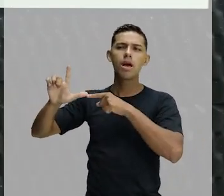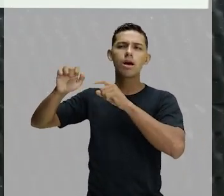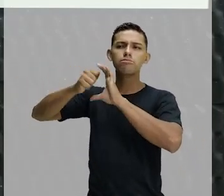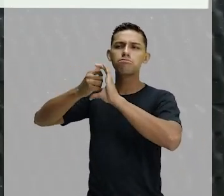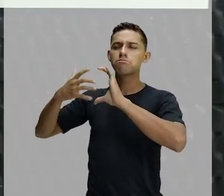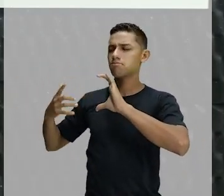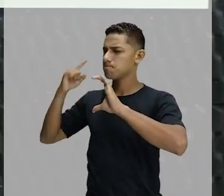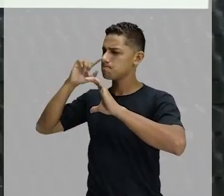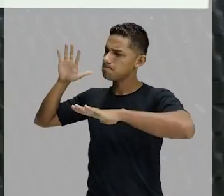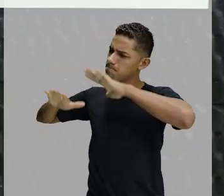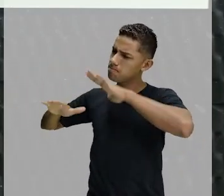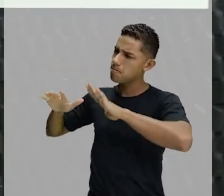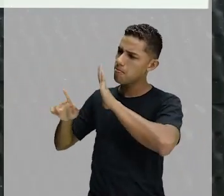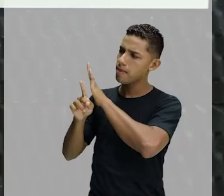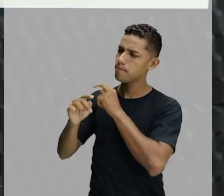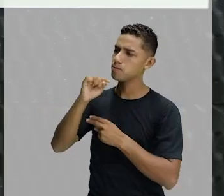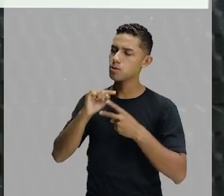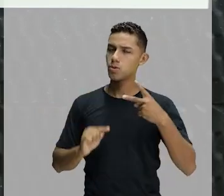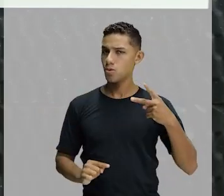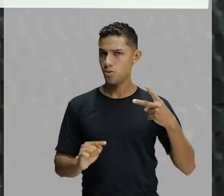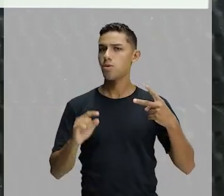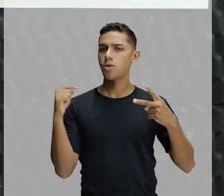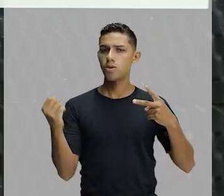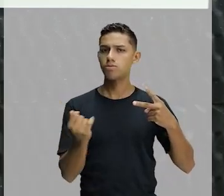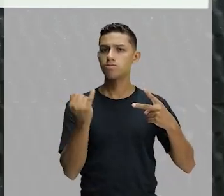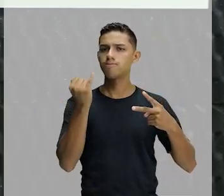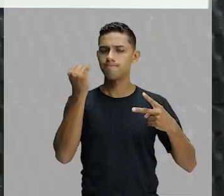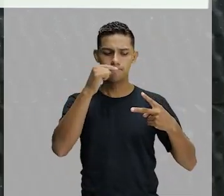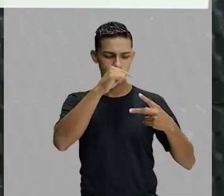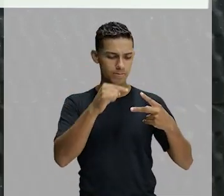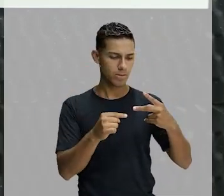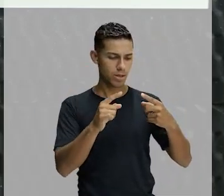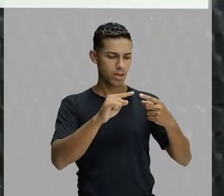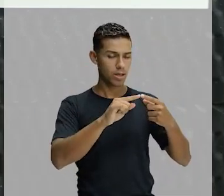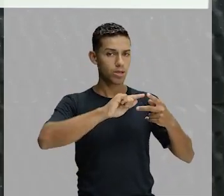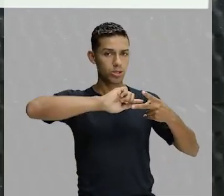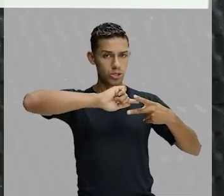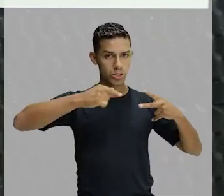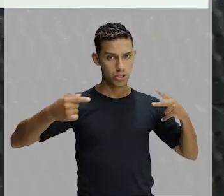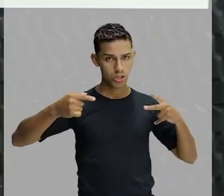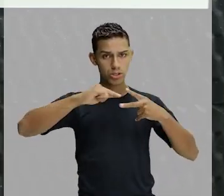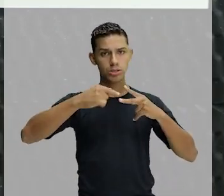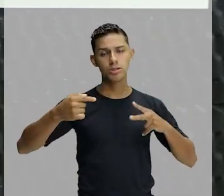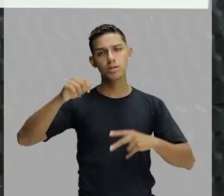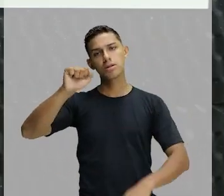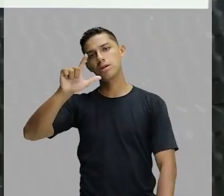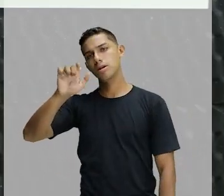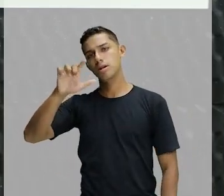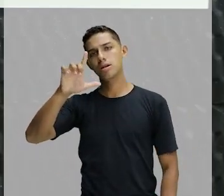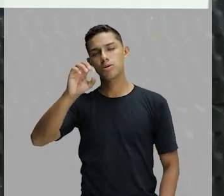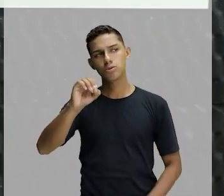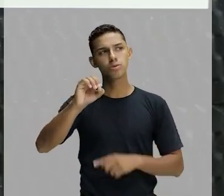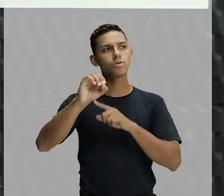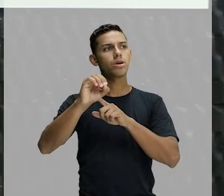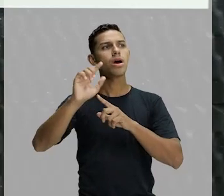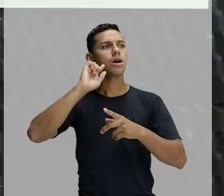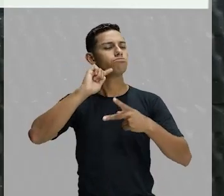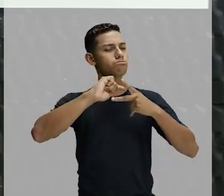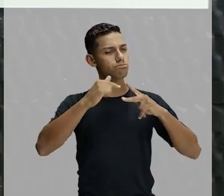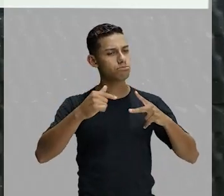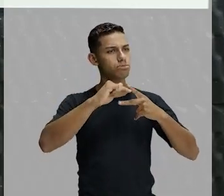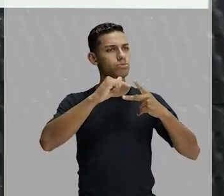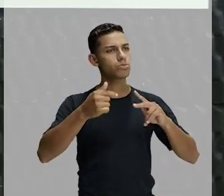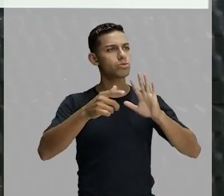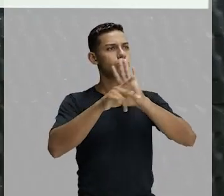condicionada pela atuação de dois fatores. Esses fatores nós sabemos que são os genes alelos. Esses dois fatores que são provenientes